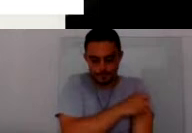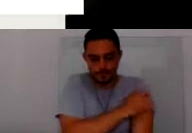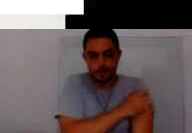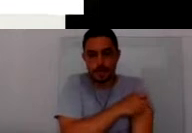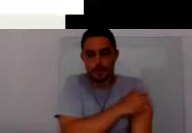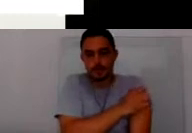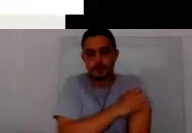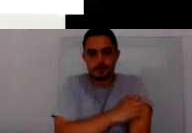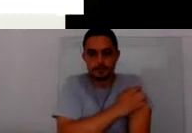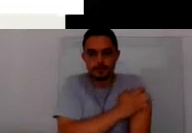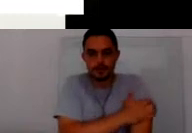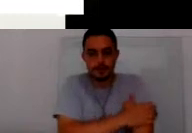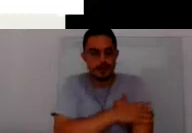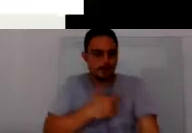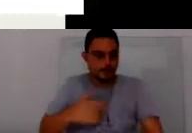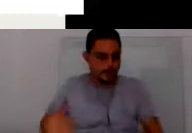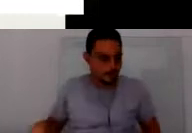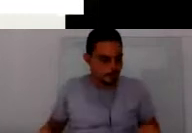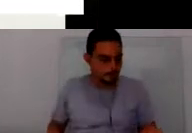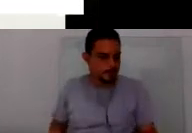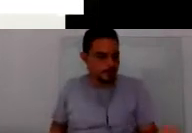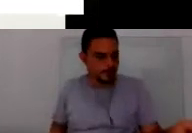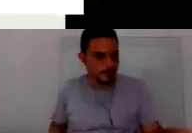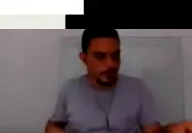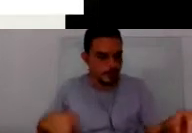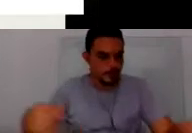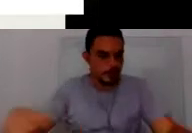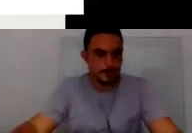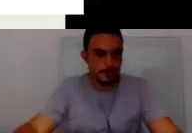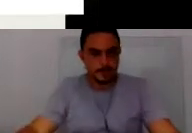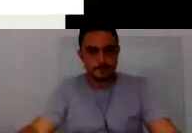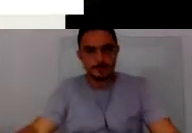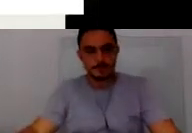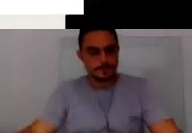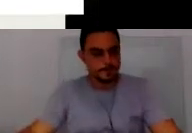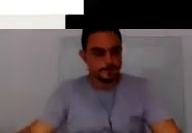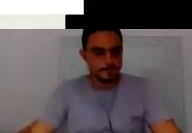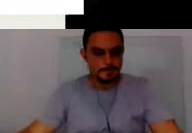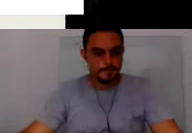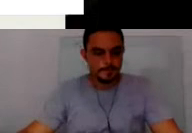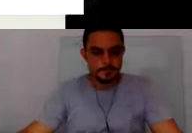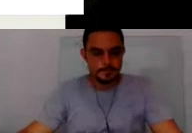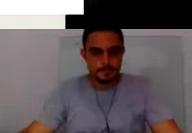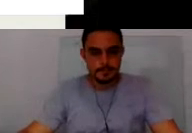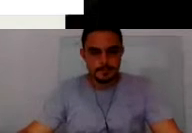Positivo? Todo mundo conseguiu encontrar? Alguém não conseguiu acompanhar? Alguém tem dúvida? Algum problema?